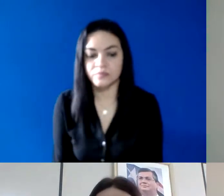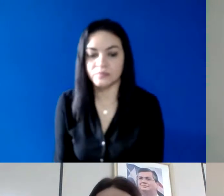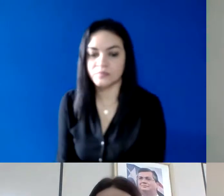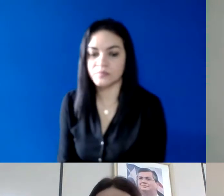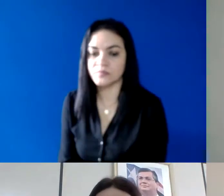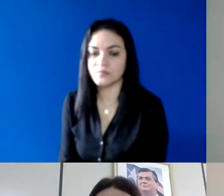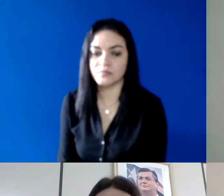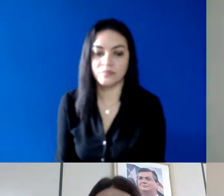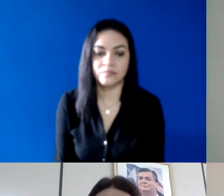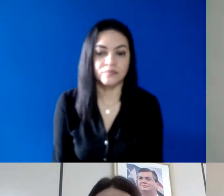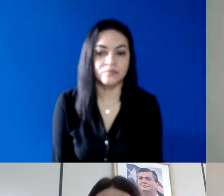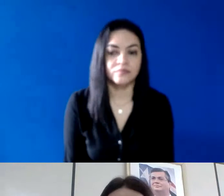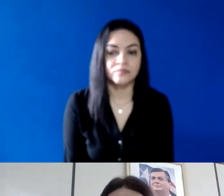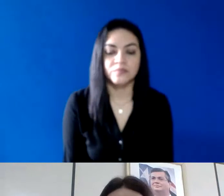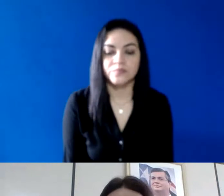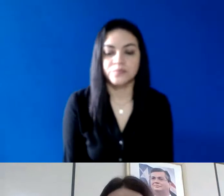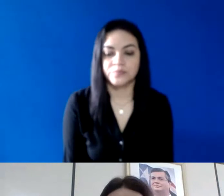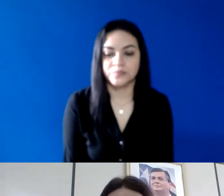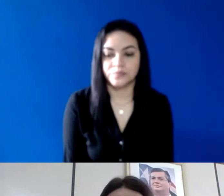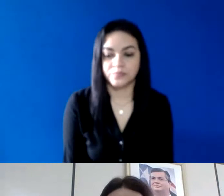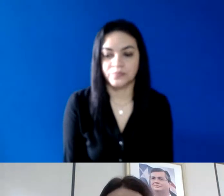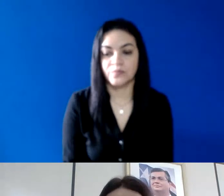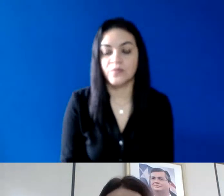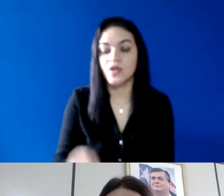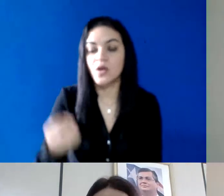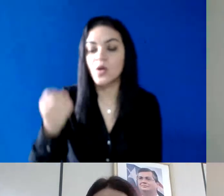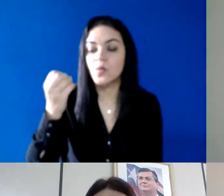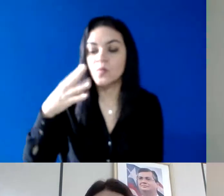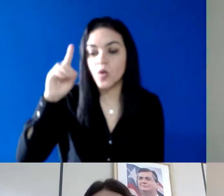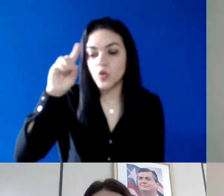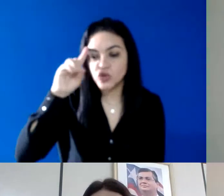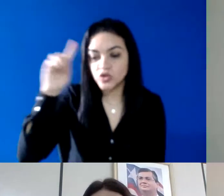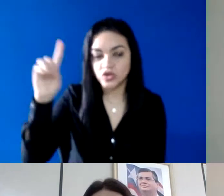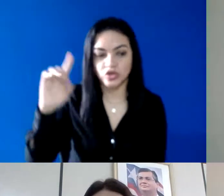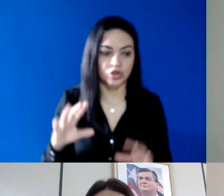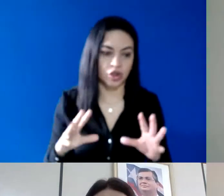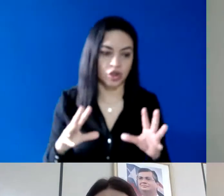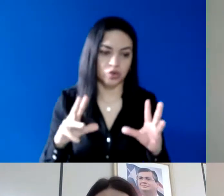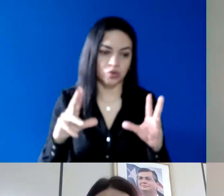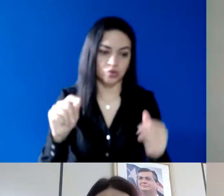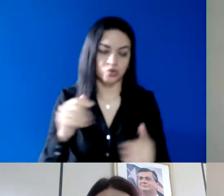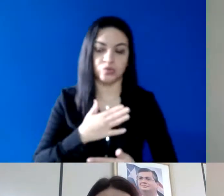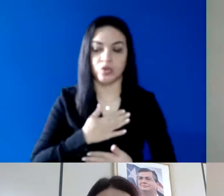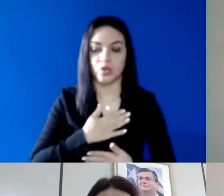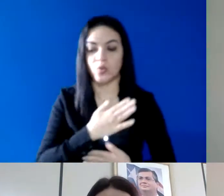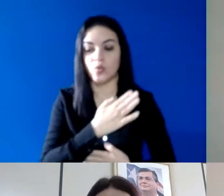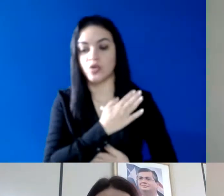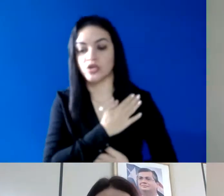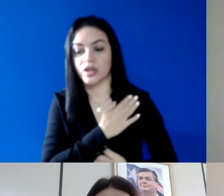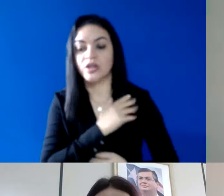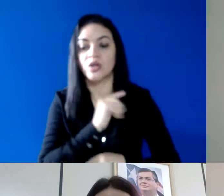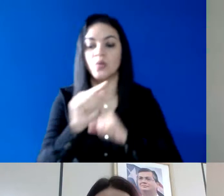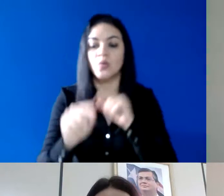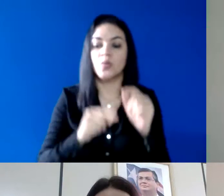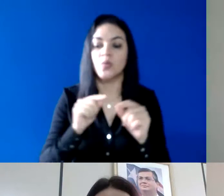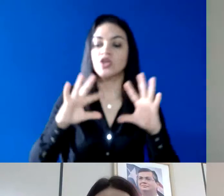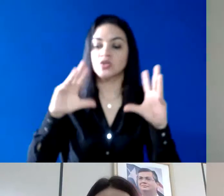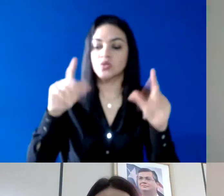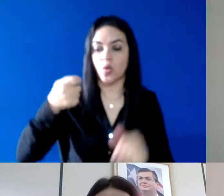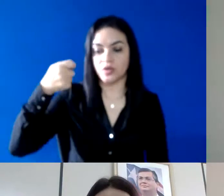Bom dia a todos. Eu gostaria de cumprimentar a mesa, as autoridades, os